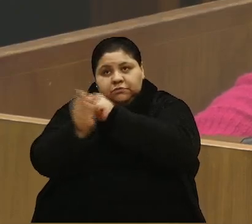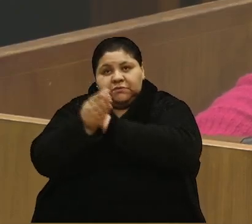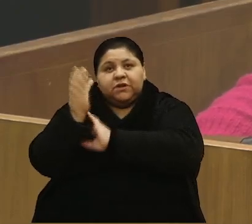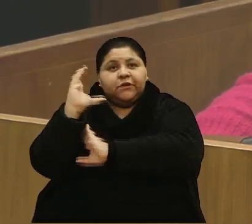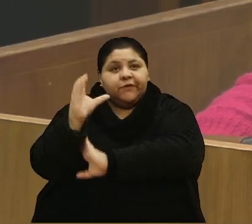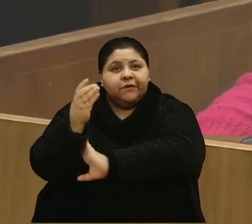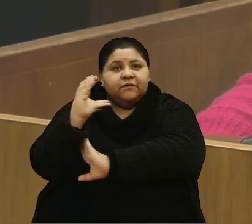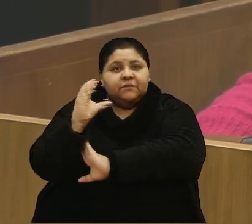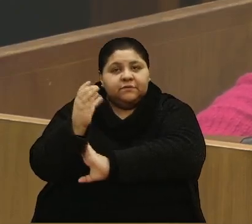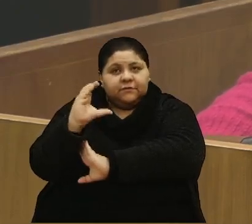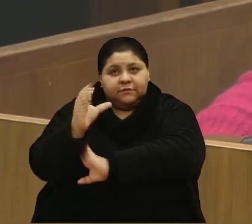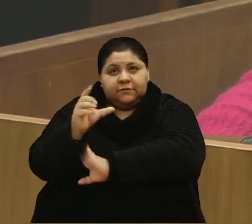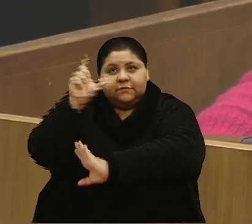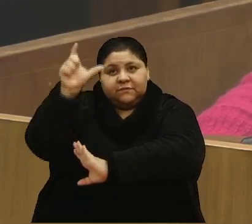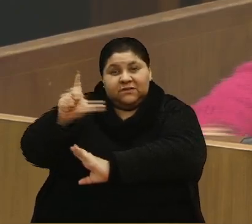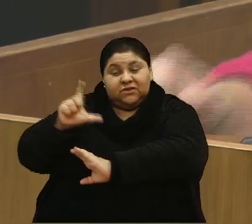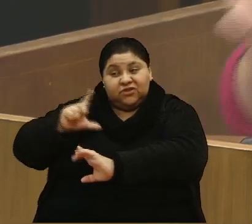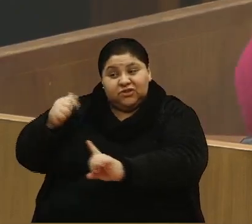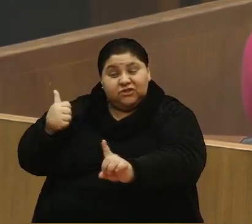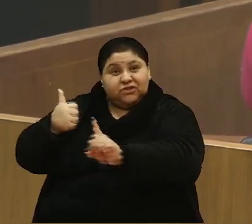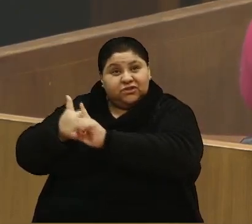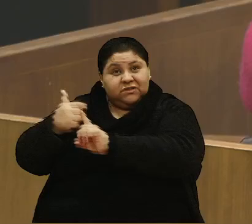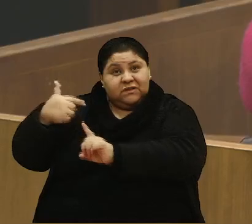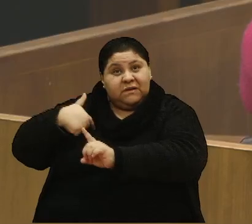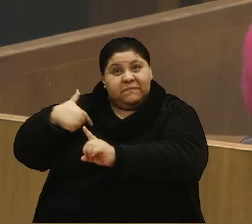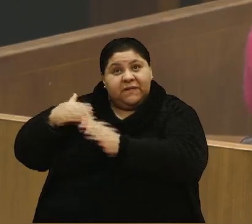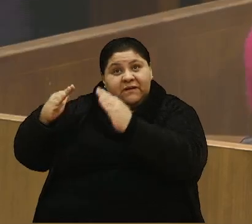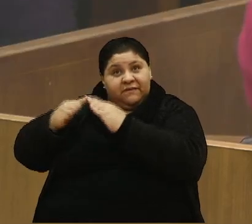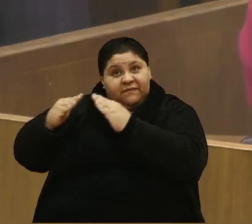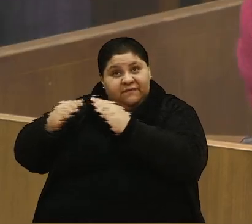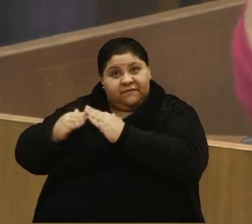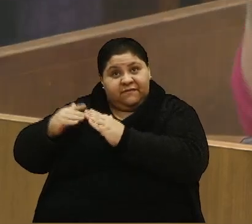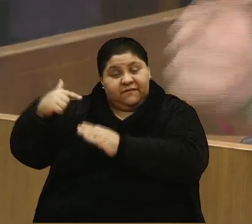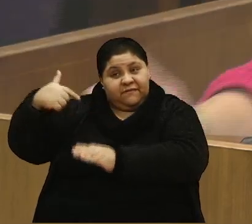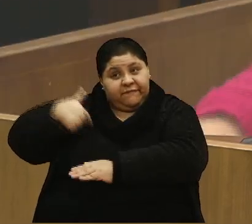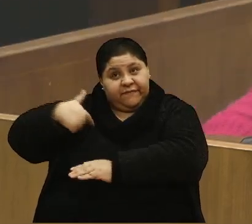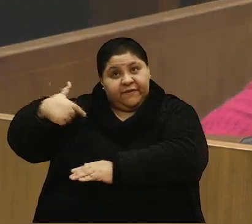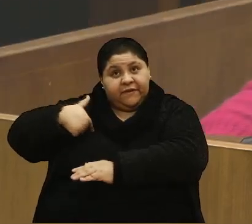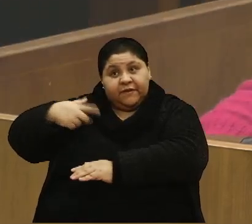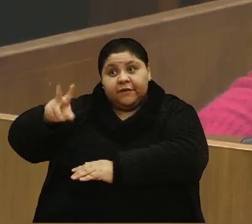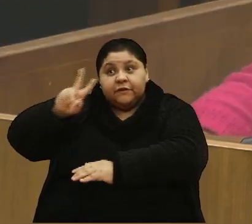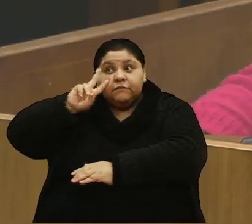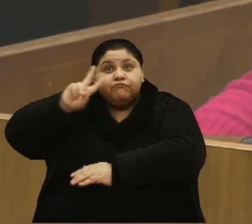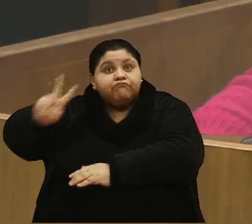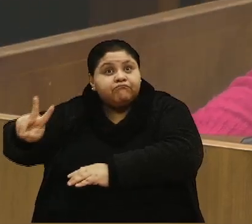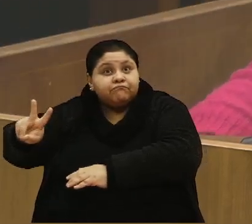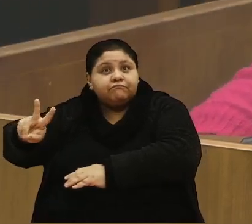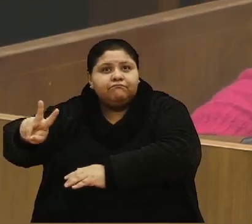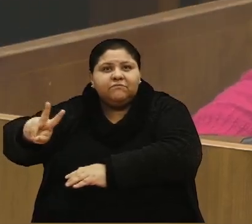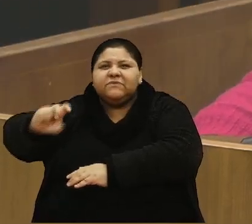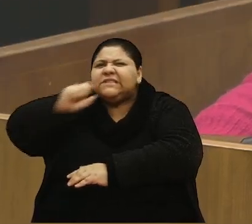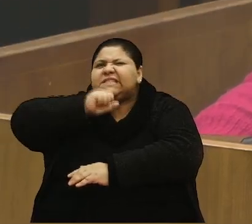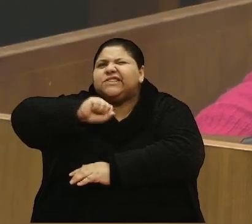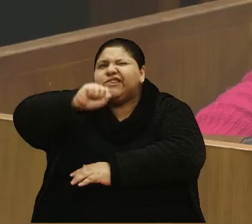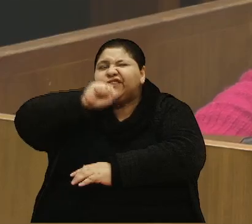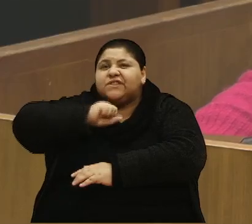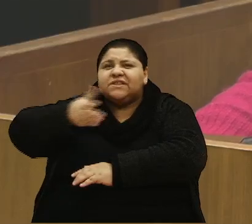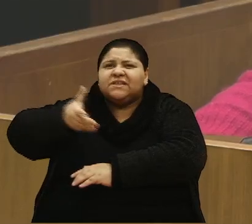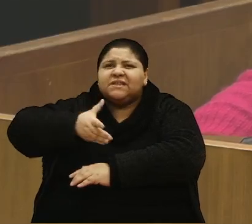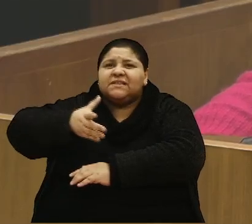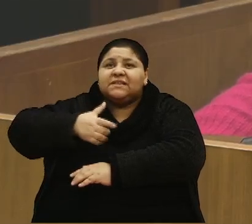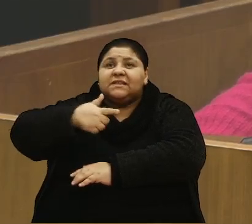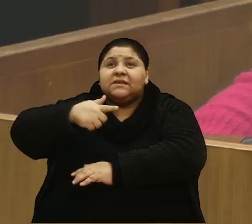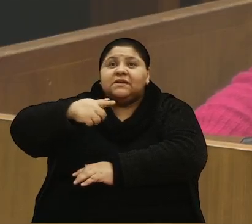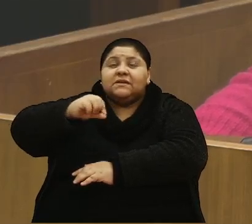inclusive pessoas que eu tenho proximidade, próximas à minha casa. E aí eu me deparei com uma situação de uma senhora que ela já tem mais de